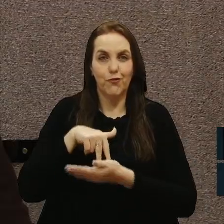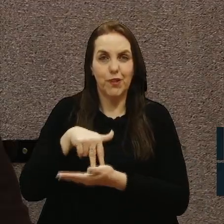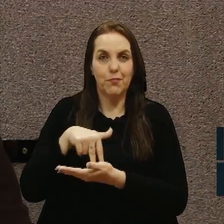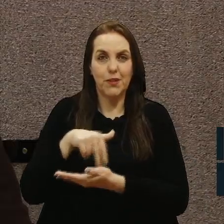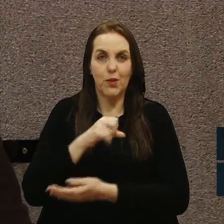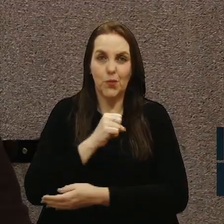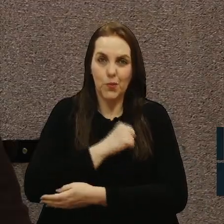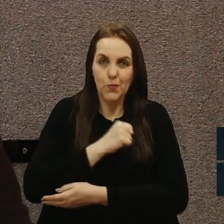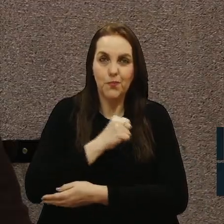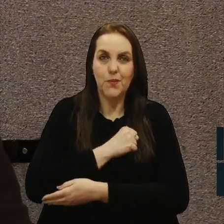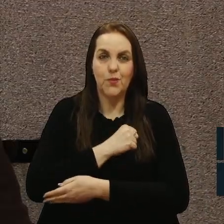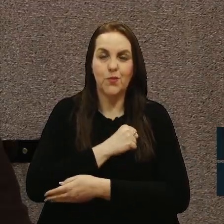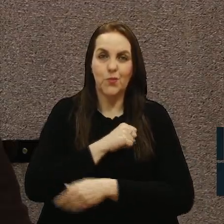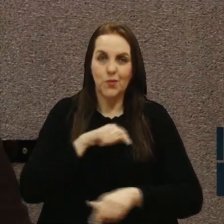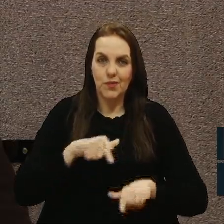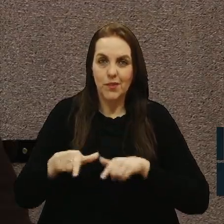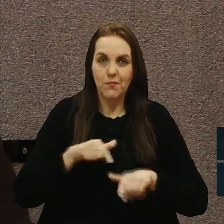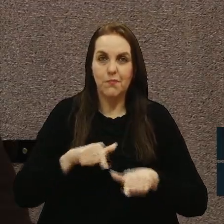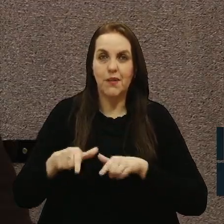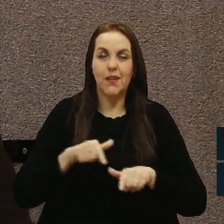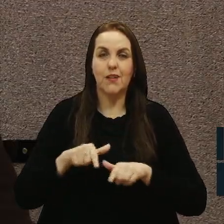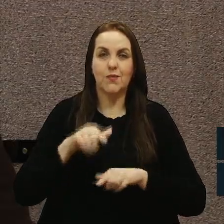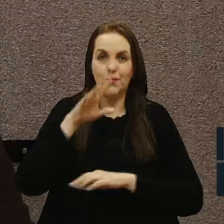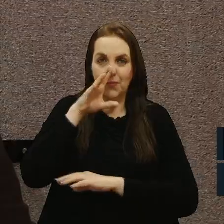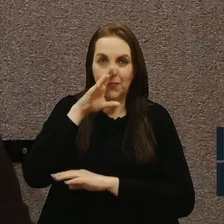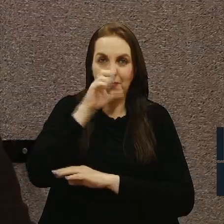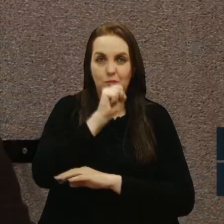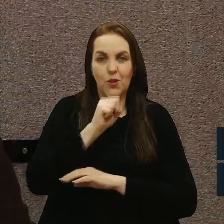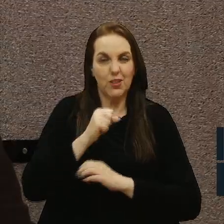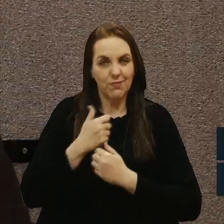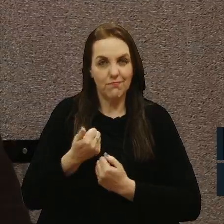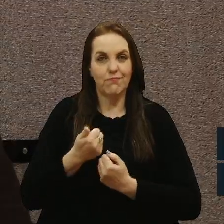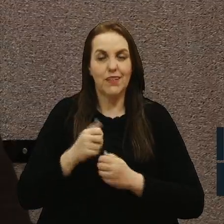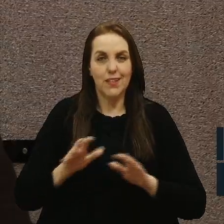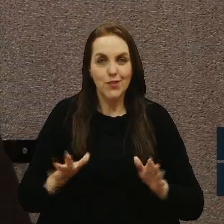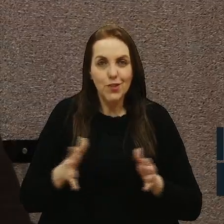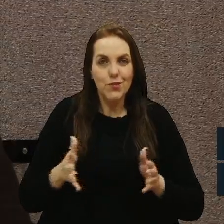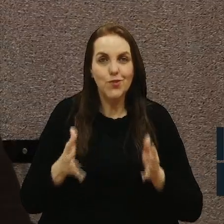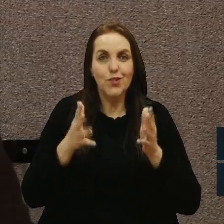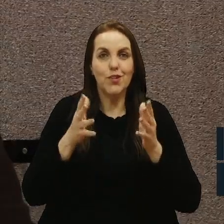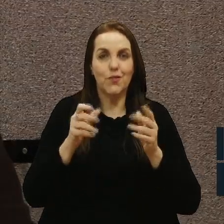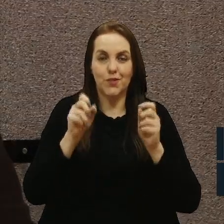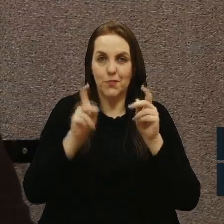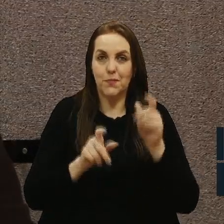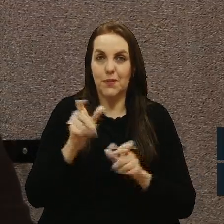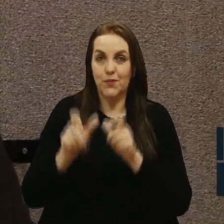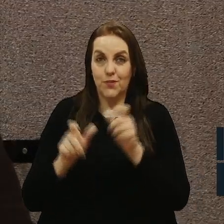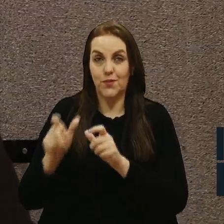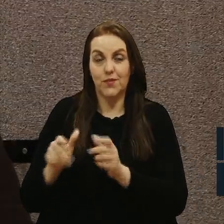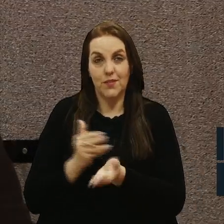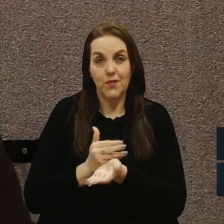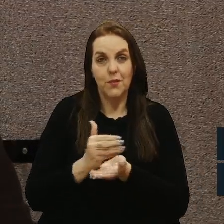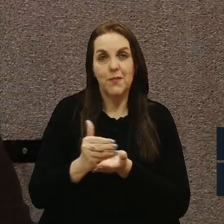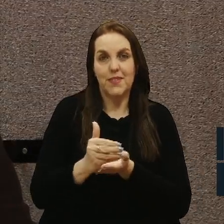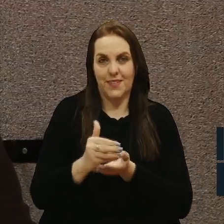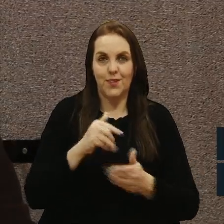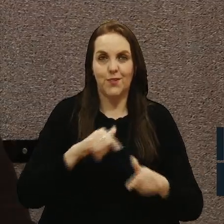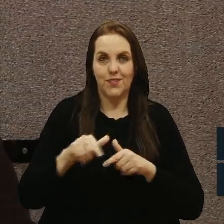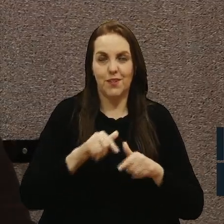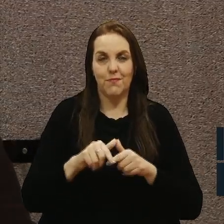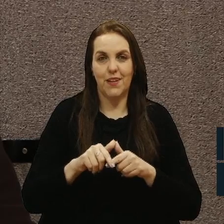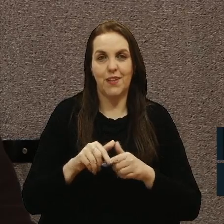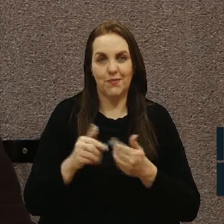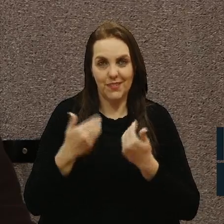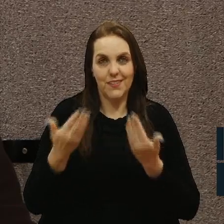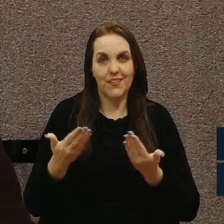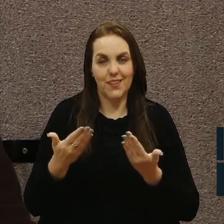no trabalho, na força, no incentivo às outras pessoas, né, que ainda estão começando. Então, seu Nadir